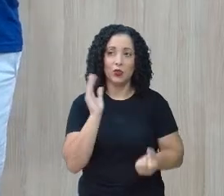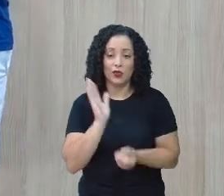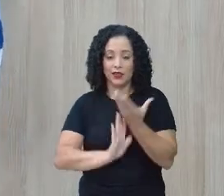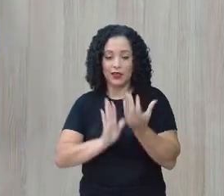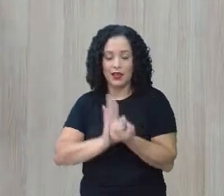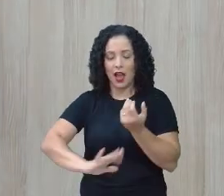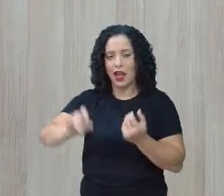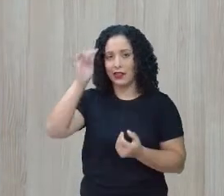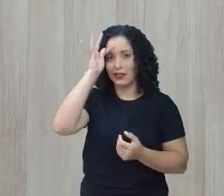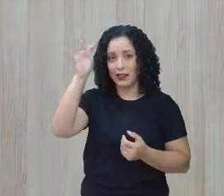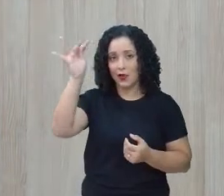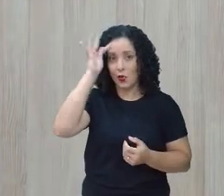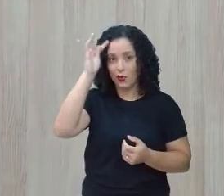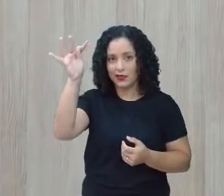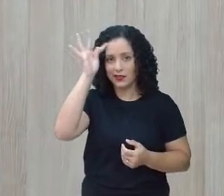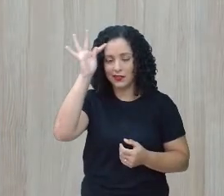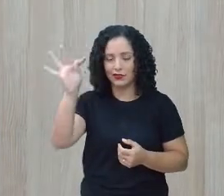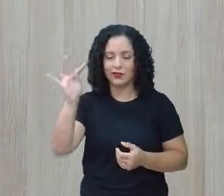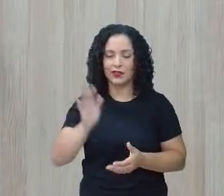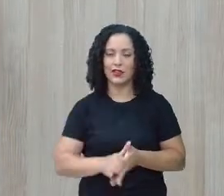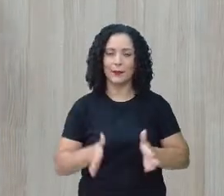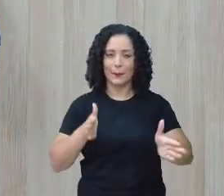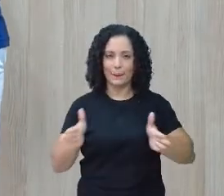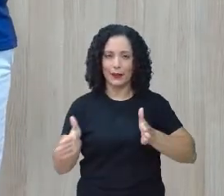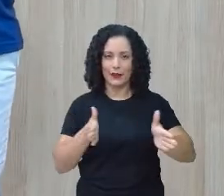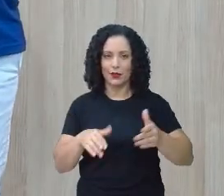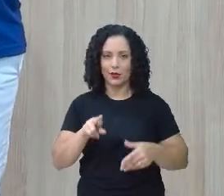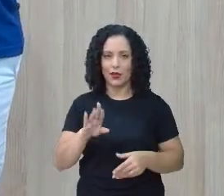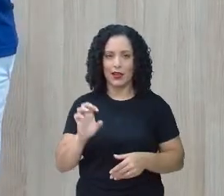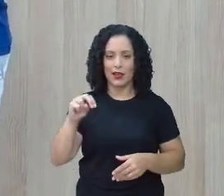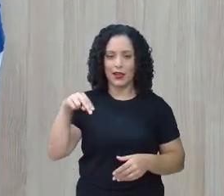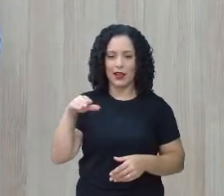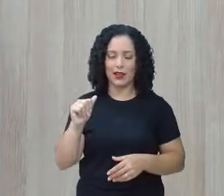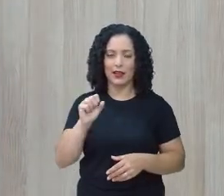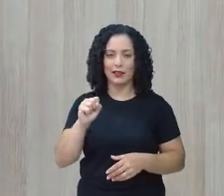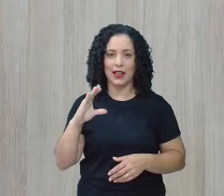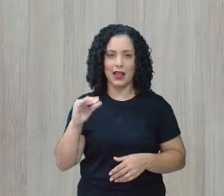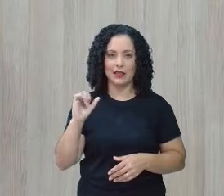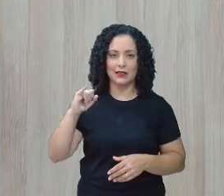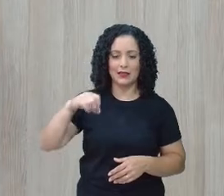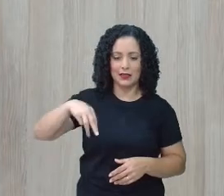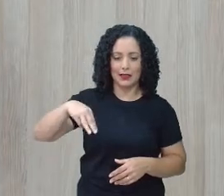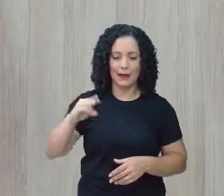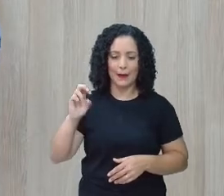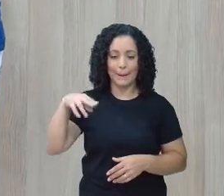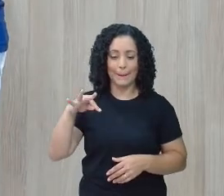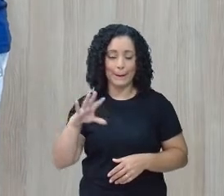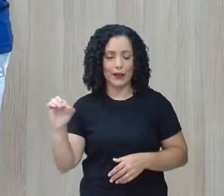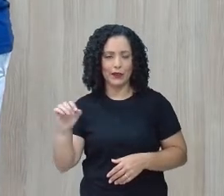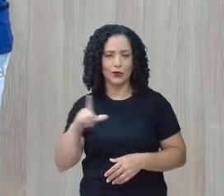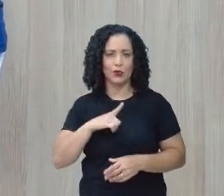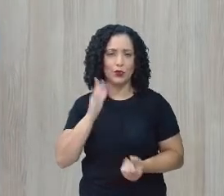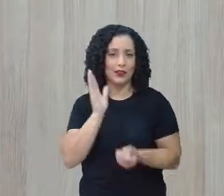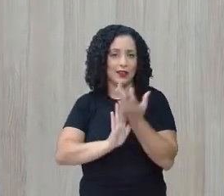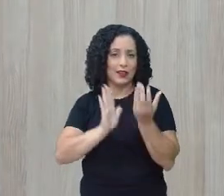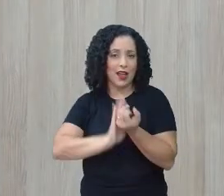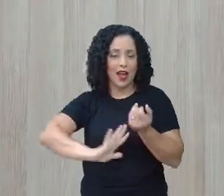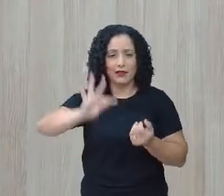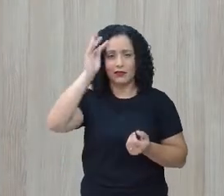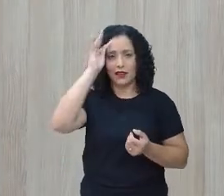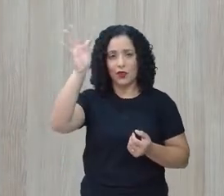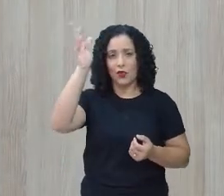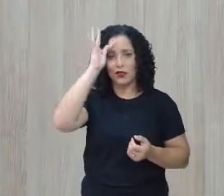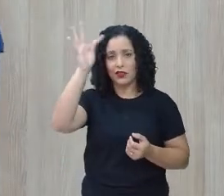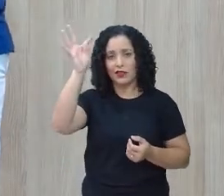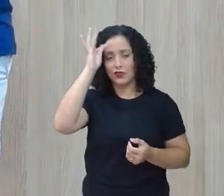a partir, né, do Renascimento a gente tem a utilização de teorias que diziam, por exemplo, que